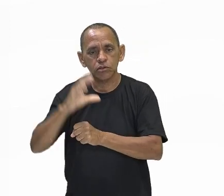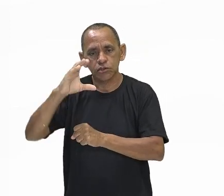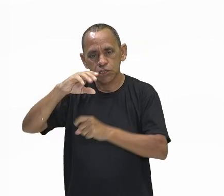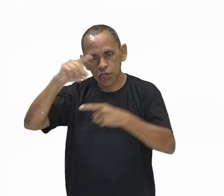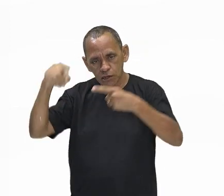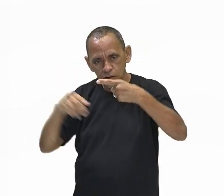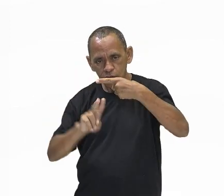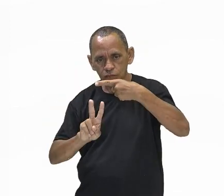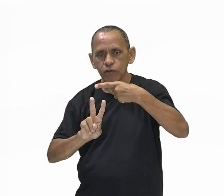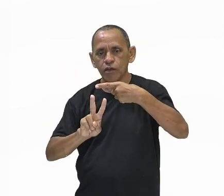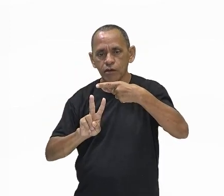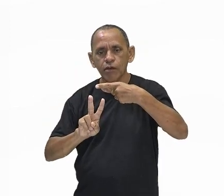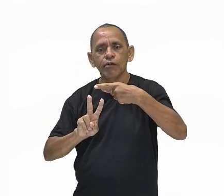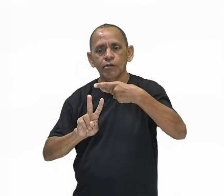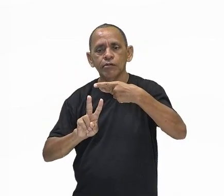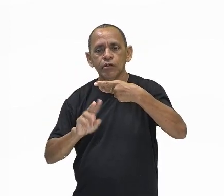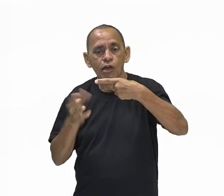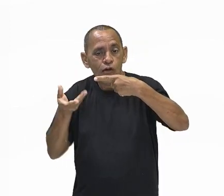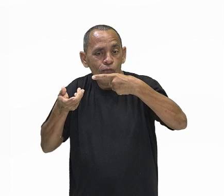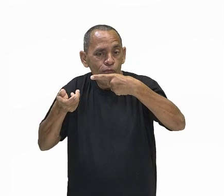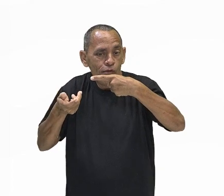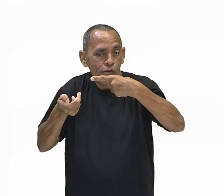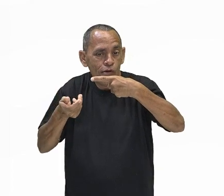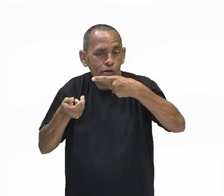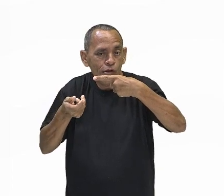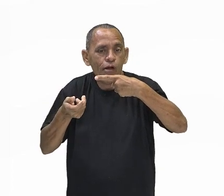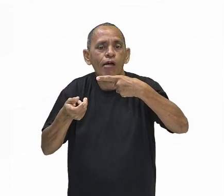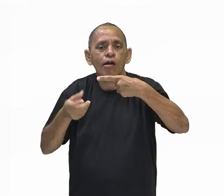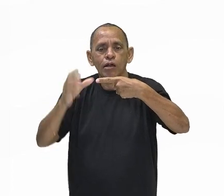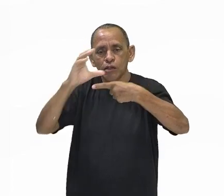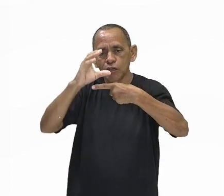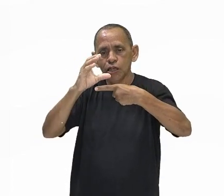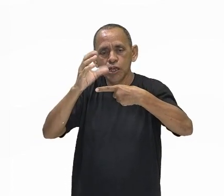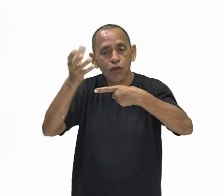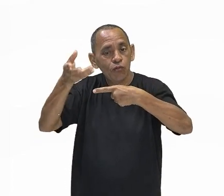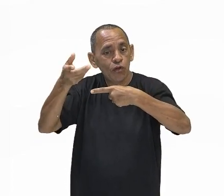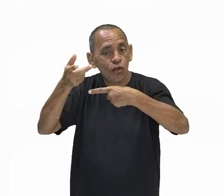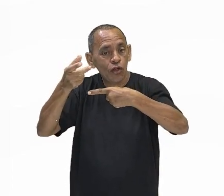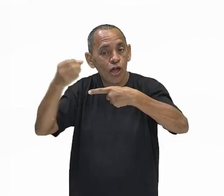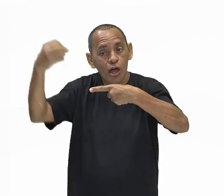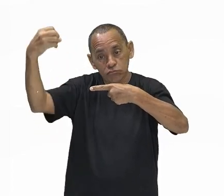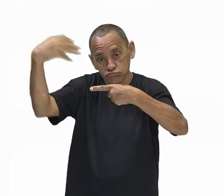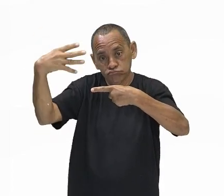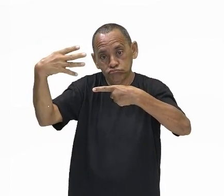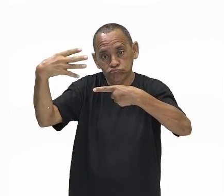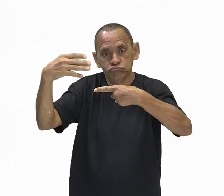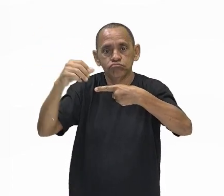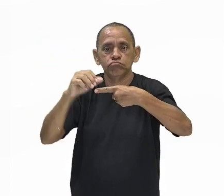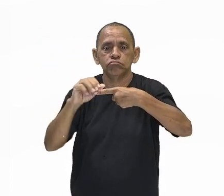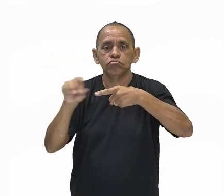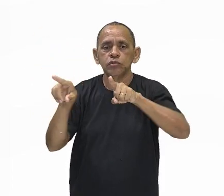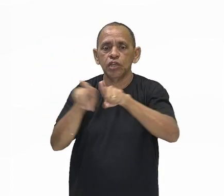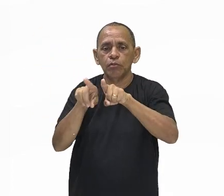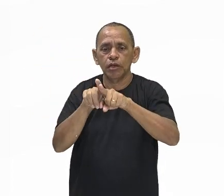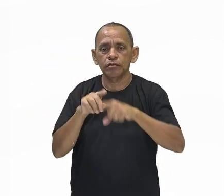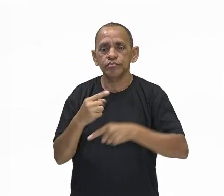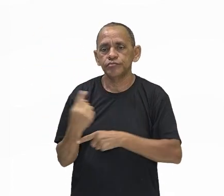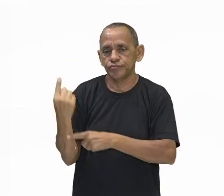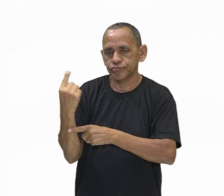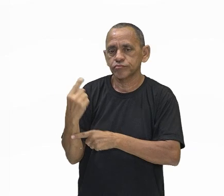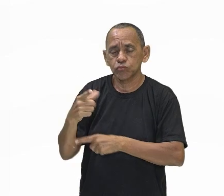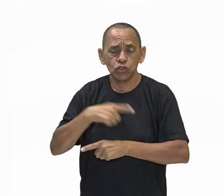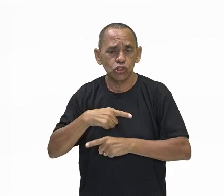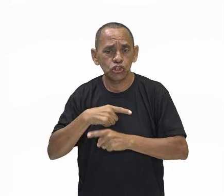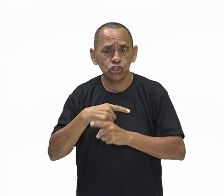V é a velocidade do meio e C é a velocidade da luz. Olha só essa imagem que nós temos aí, nós temos uma mudança de